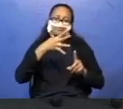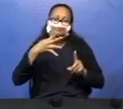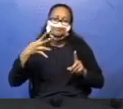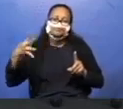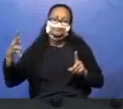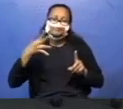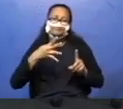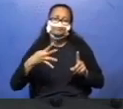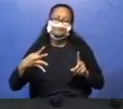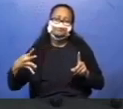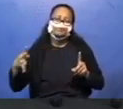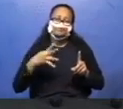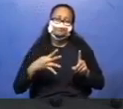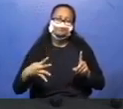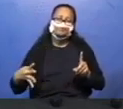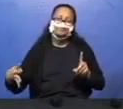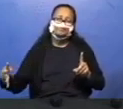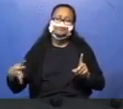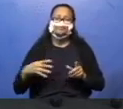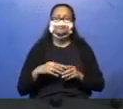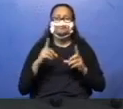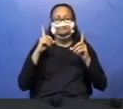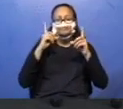foto bonita para a sua professora.